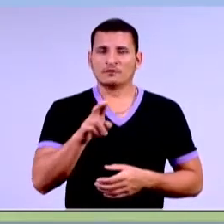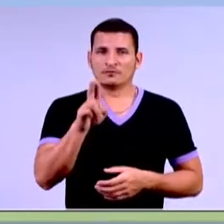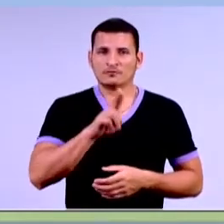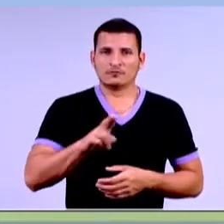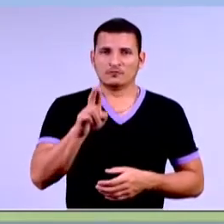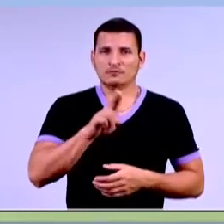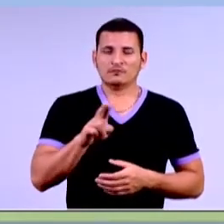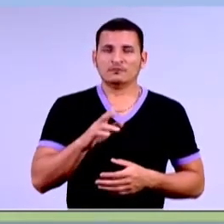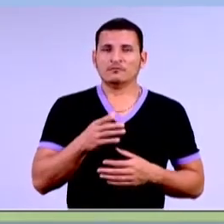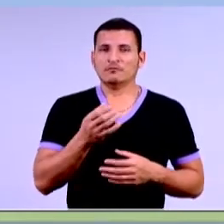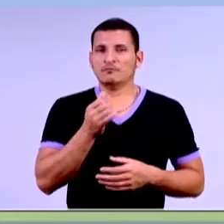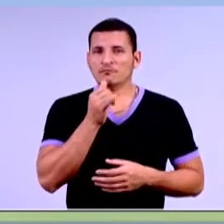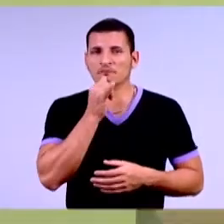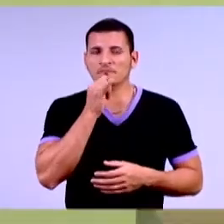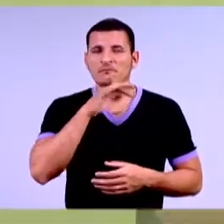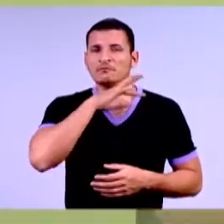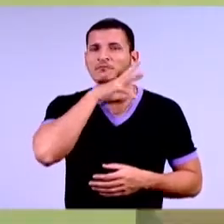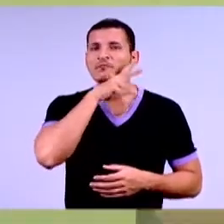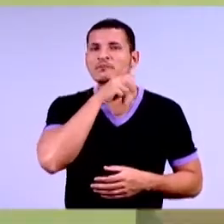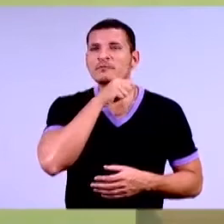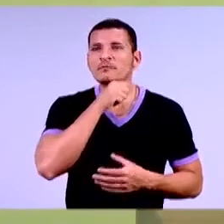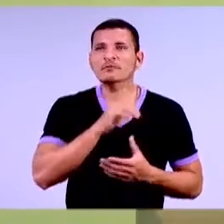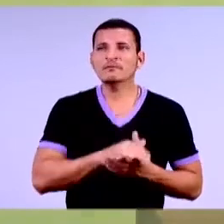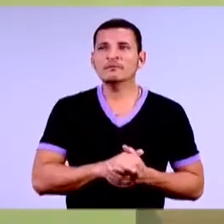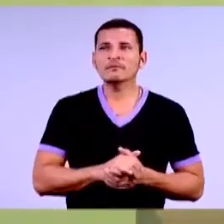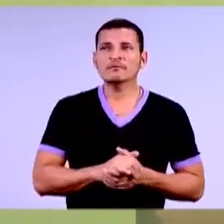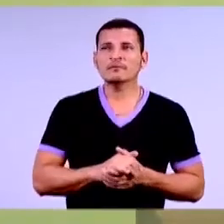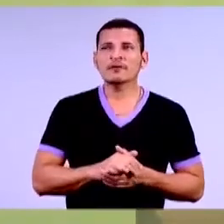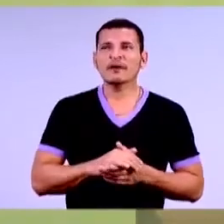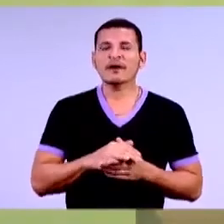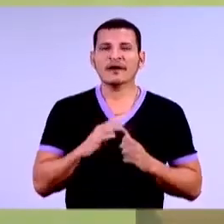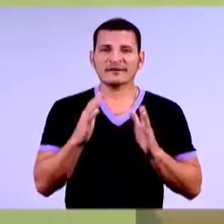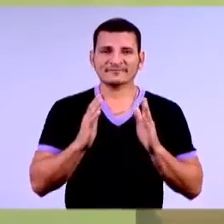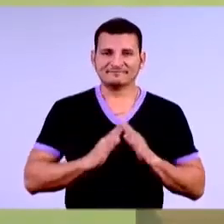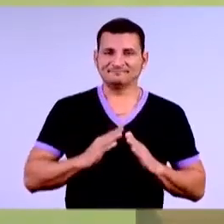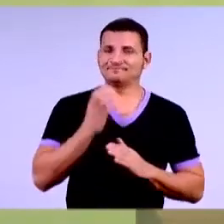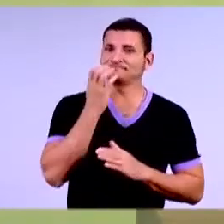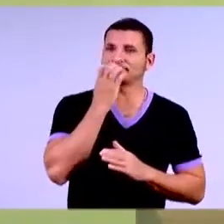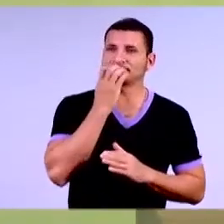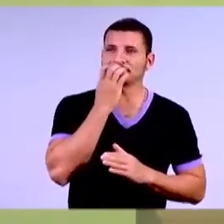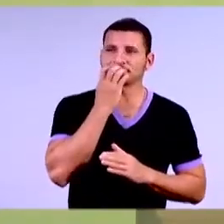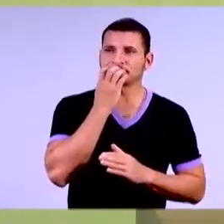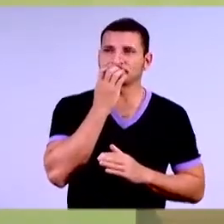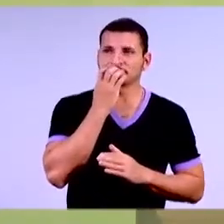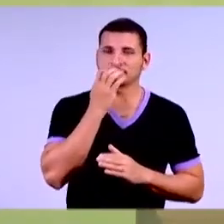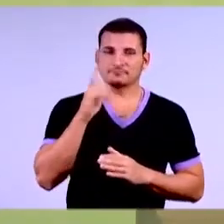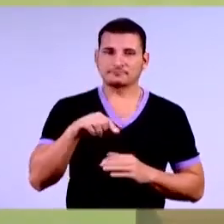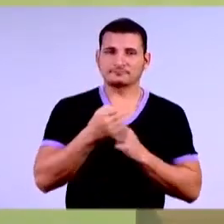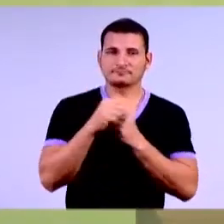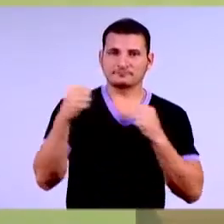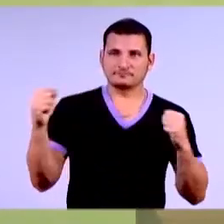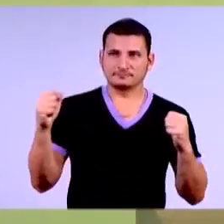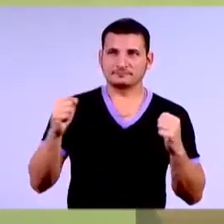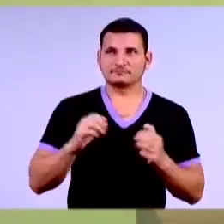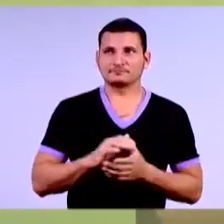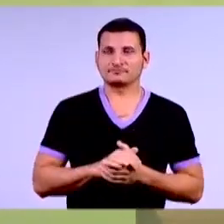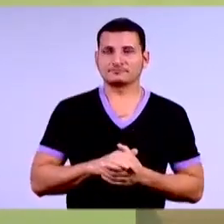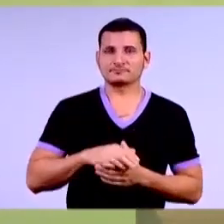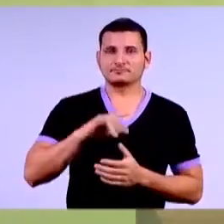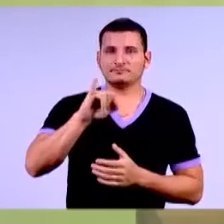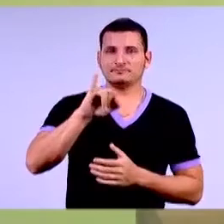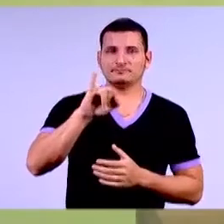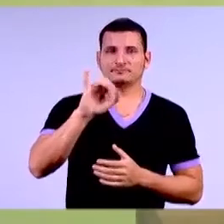falar sobre o animal por exemplo a casa dele a casa do cachorro é grande então epi